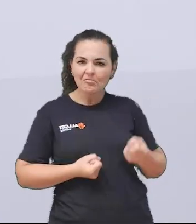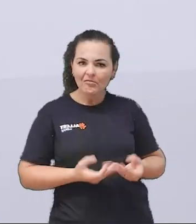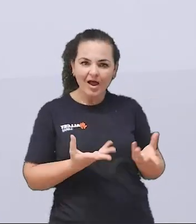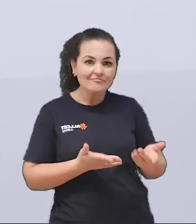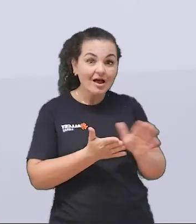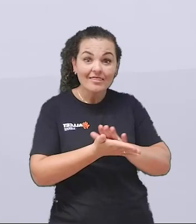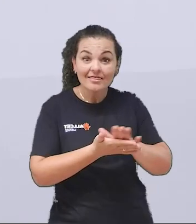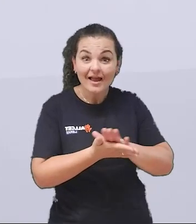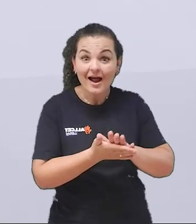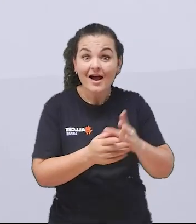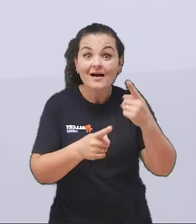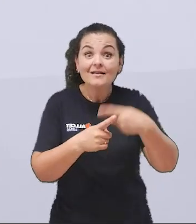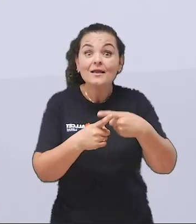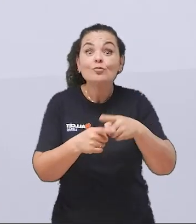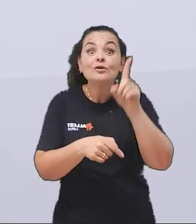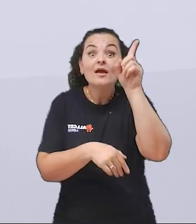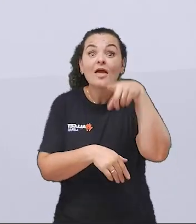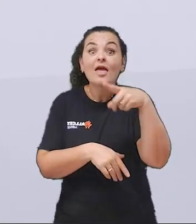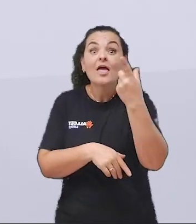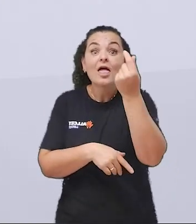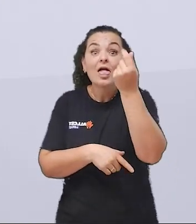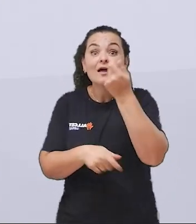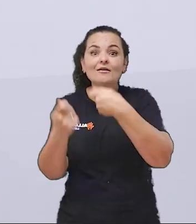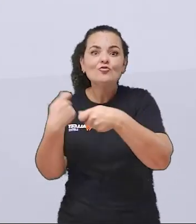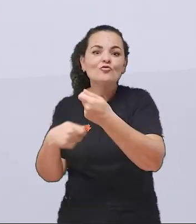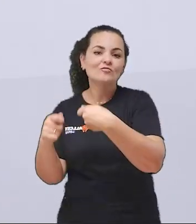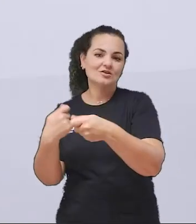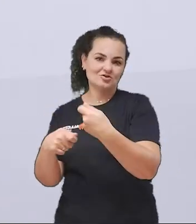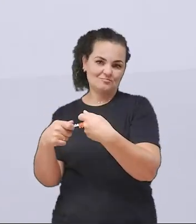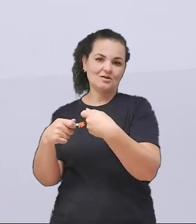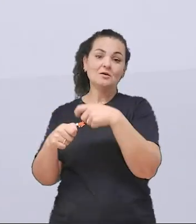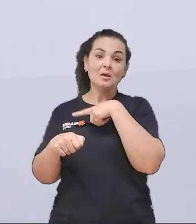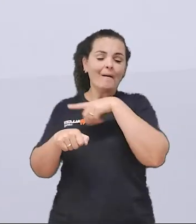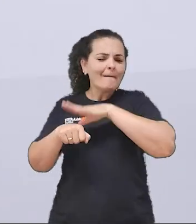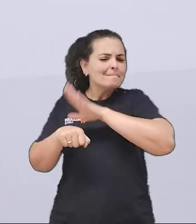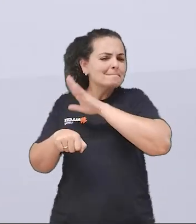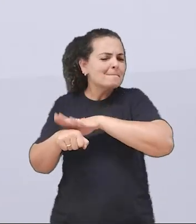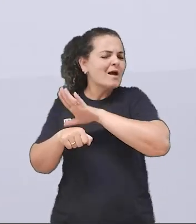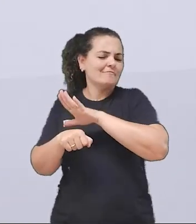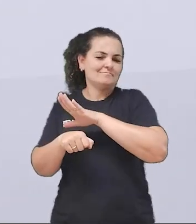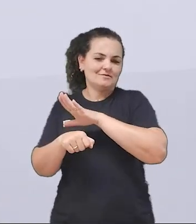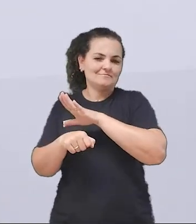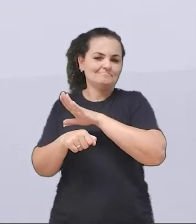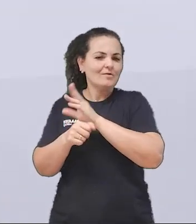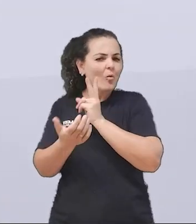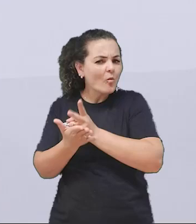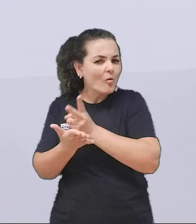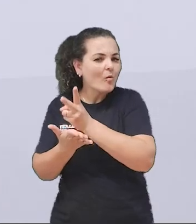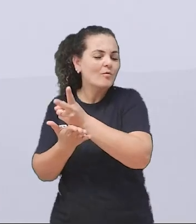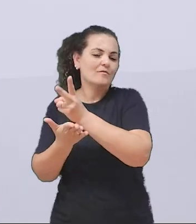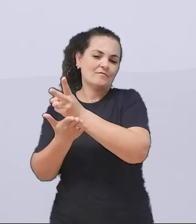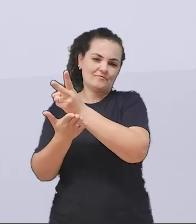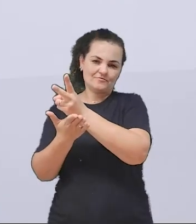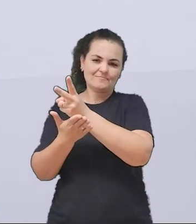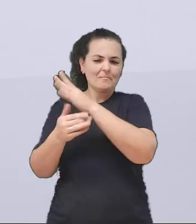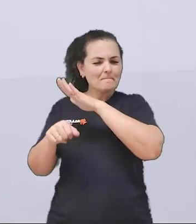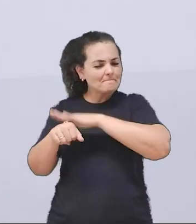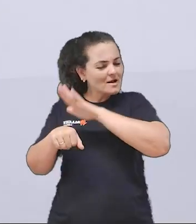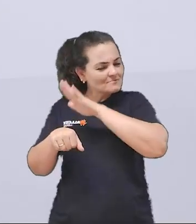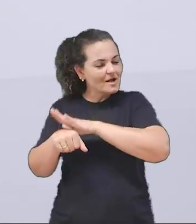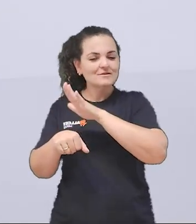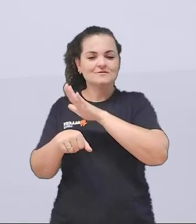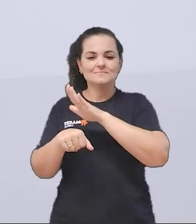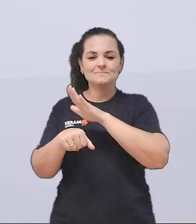isso aqui jamais é gasto isso aqui é investimento e um investimento que deve ser feito e deve ser aprimorado cada vez